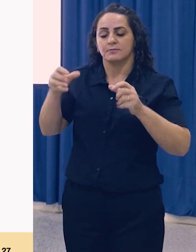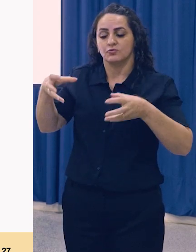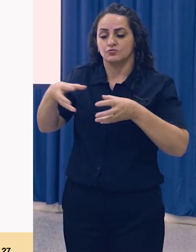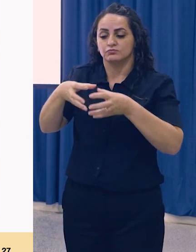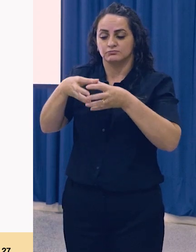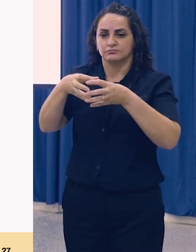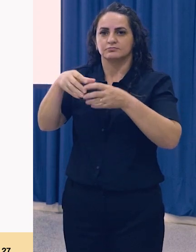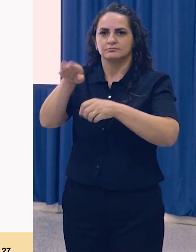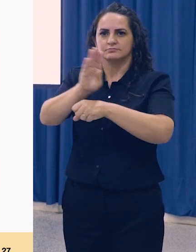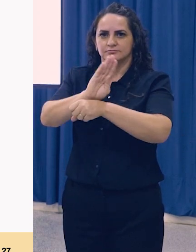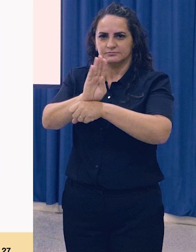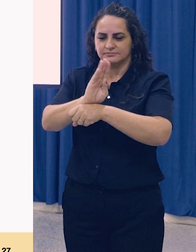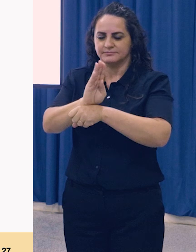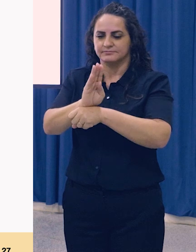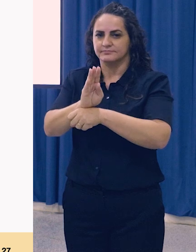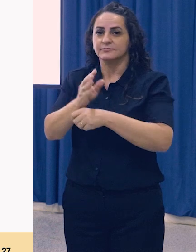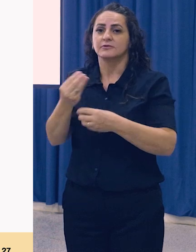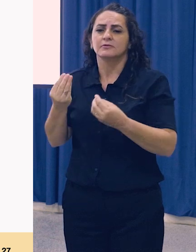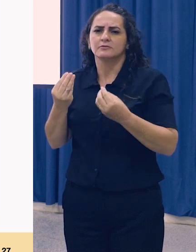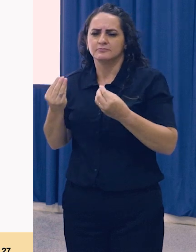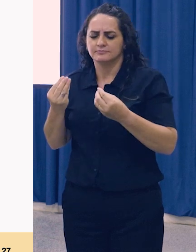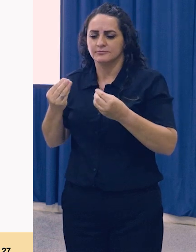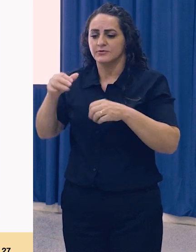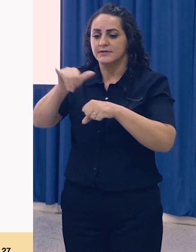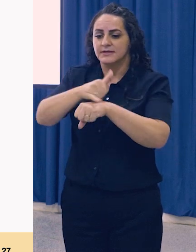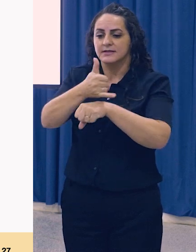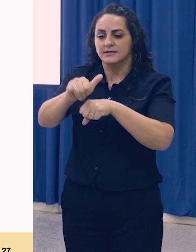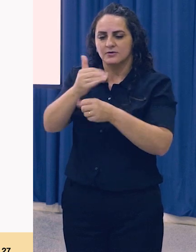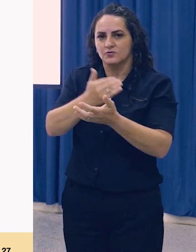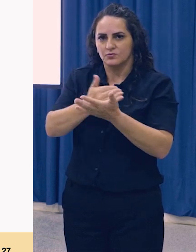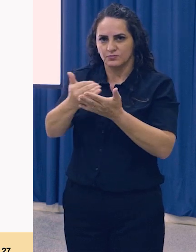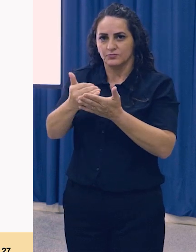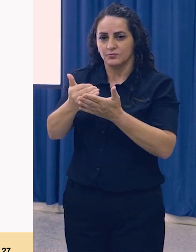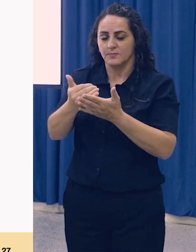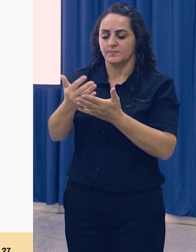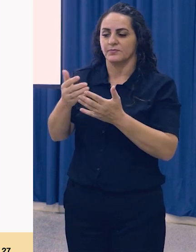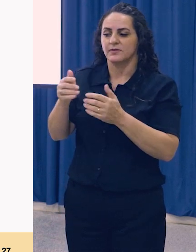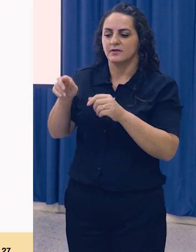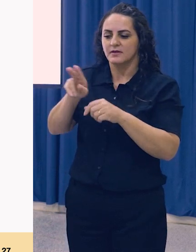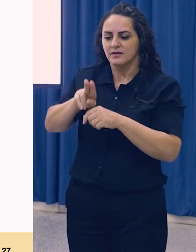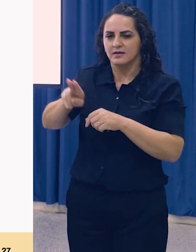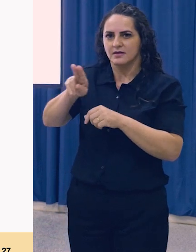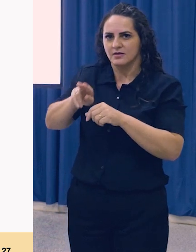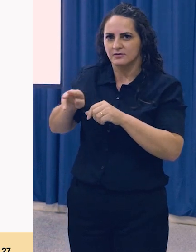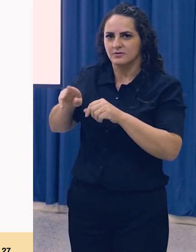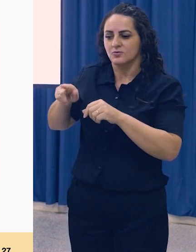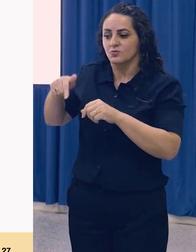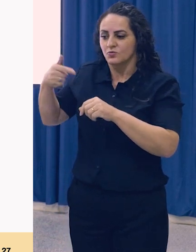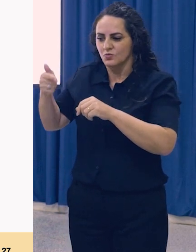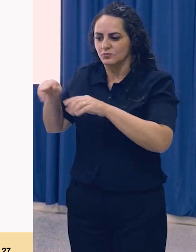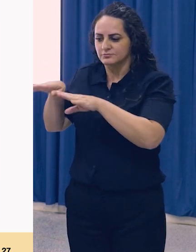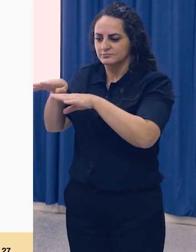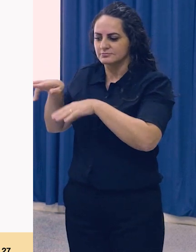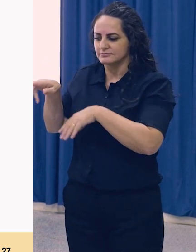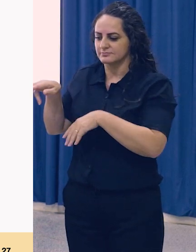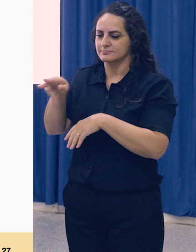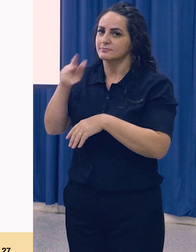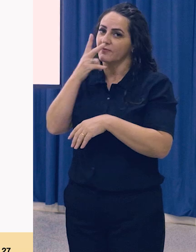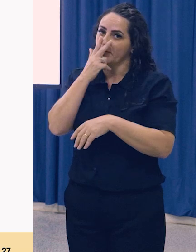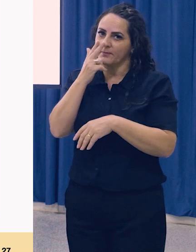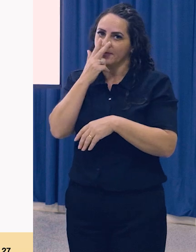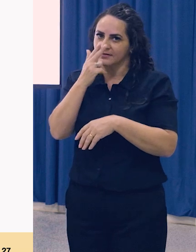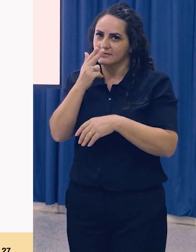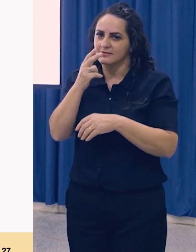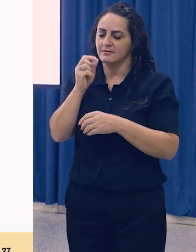disso, a estratégia inicial foi baseada nos outros semelhantes, que é iniciar com o pôster, depois com a data de estreia,